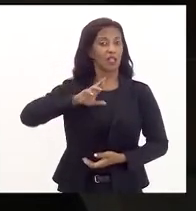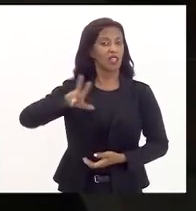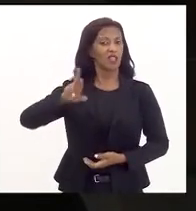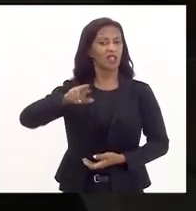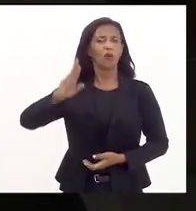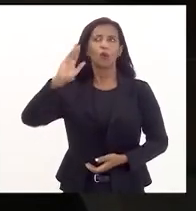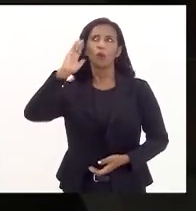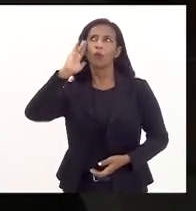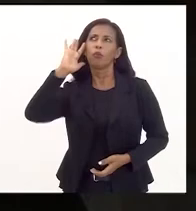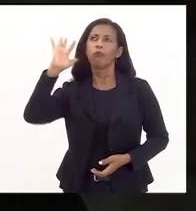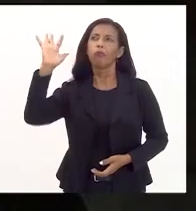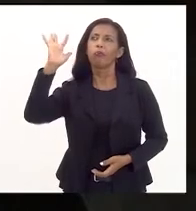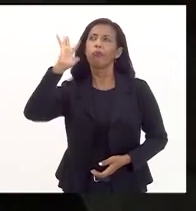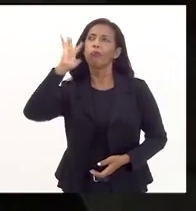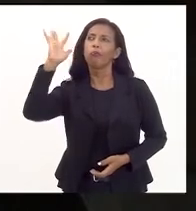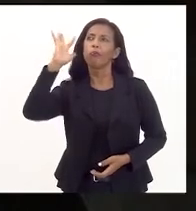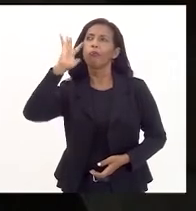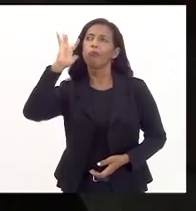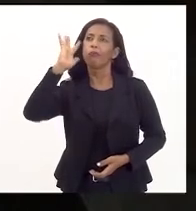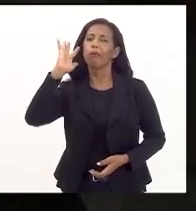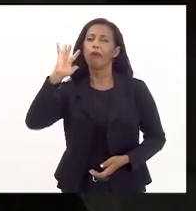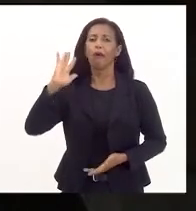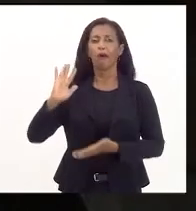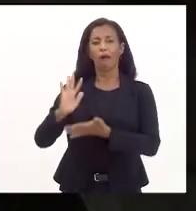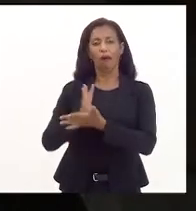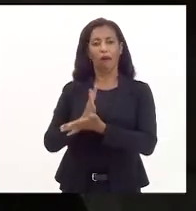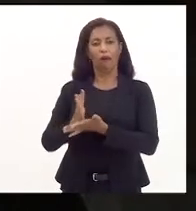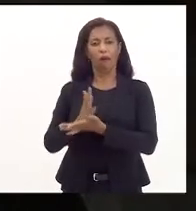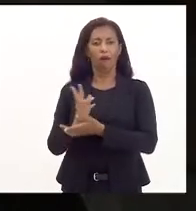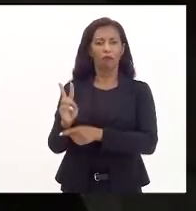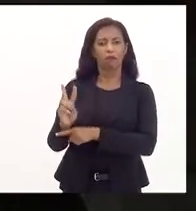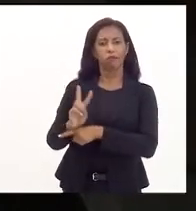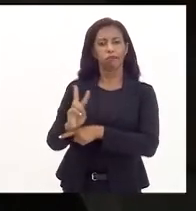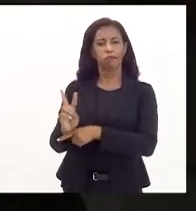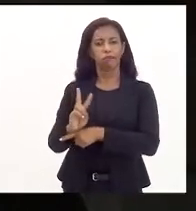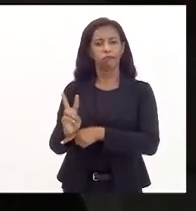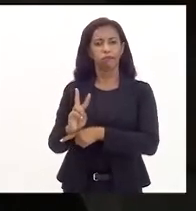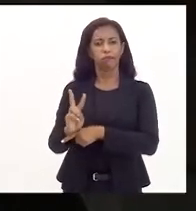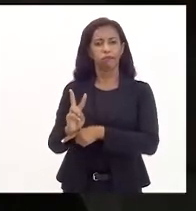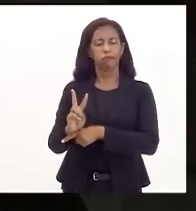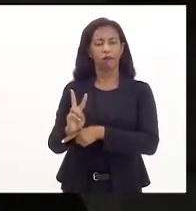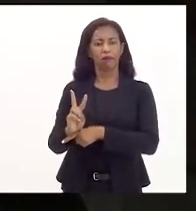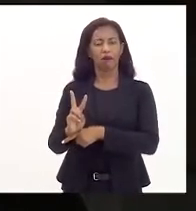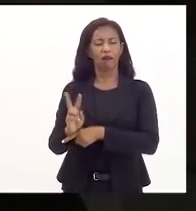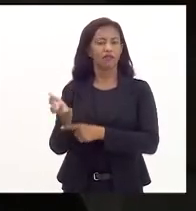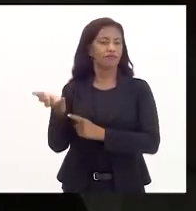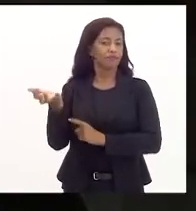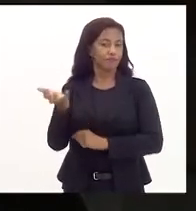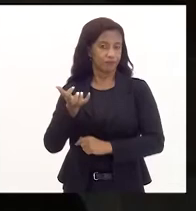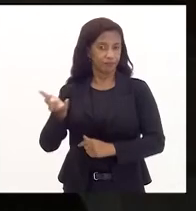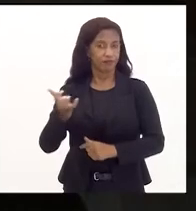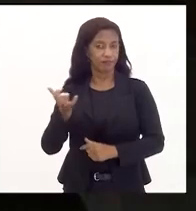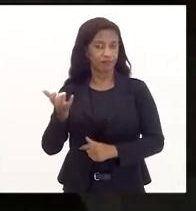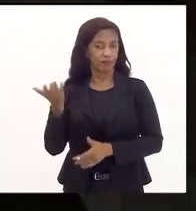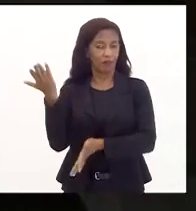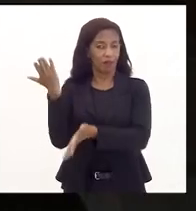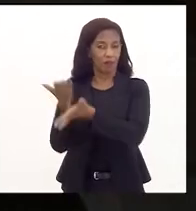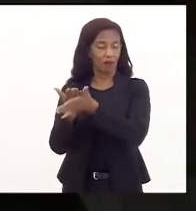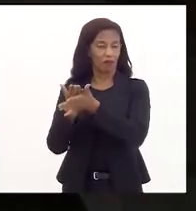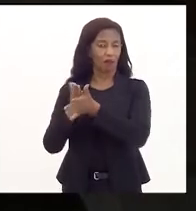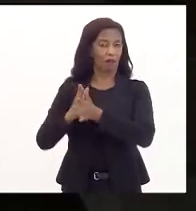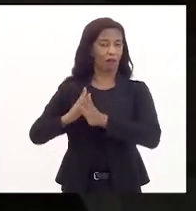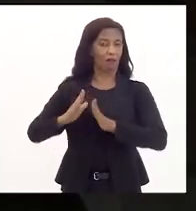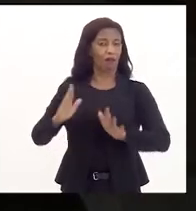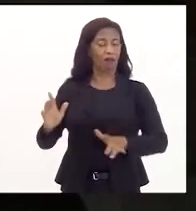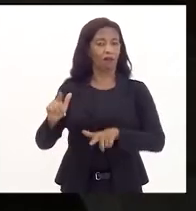sonhos de alguns fiscalistas de definitivamente acabarem